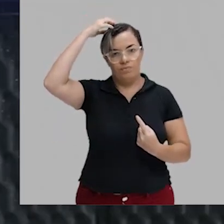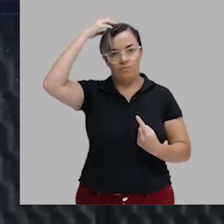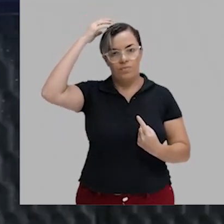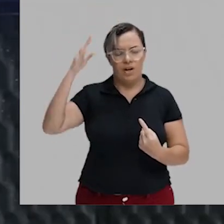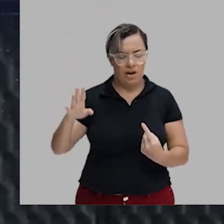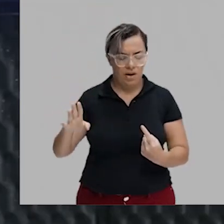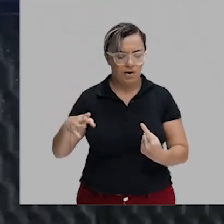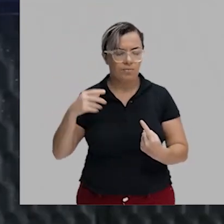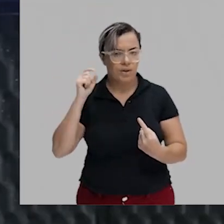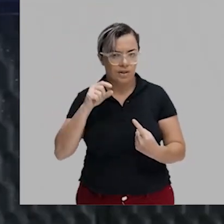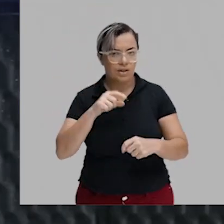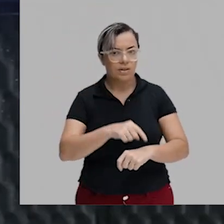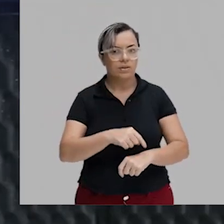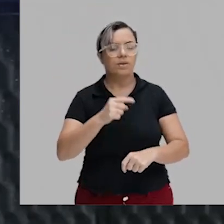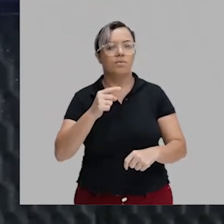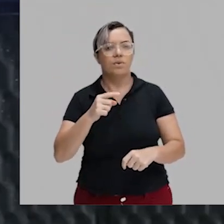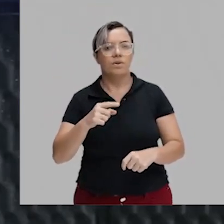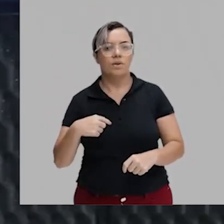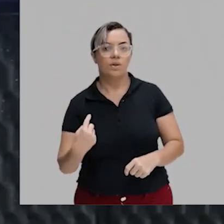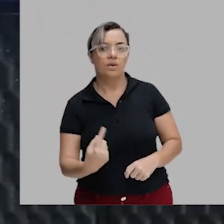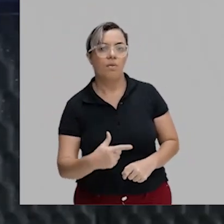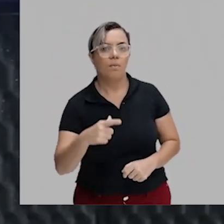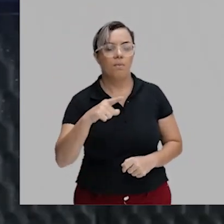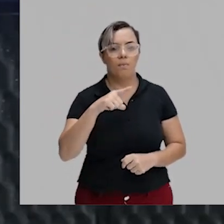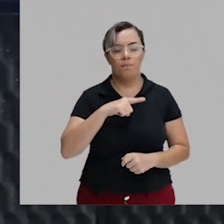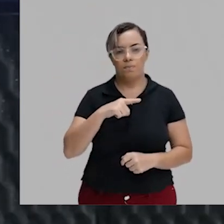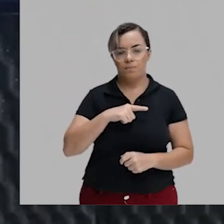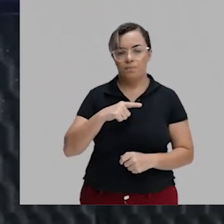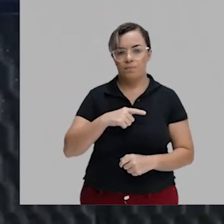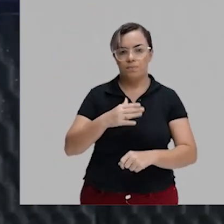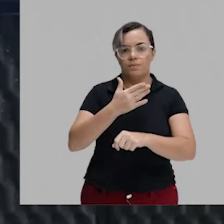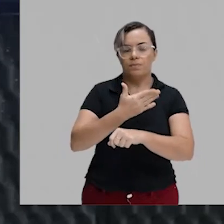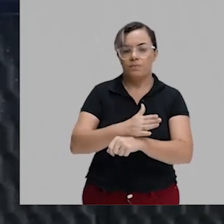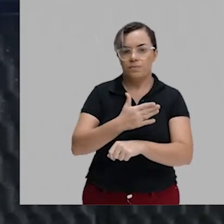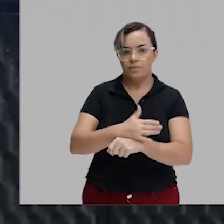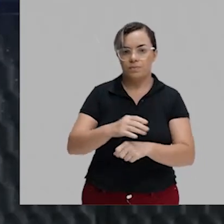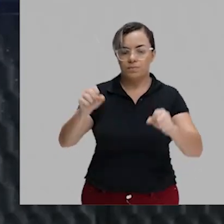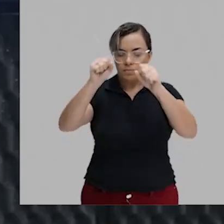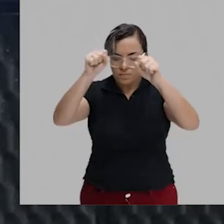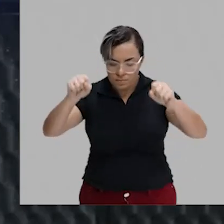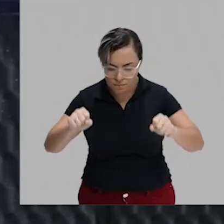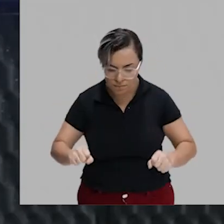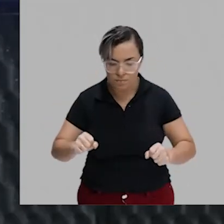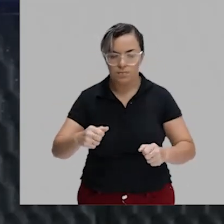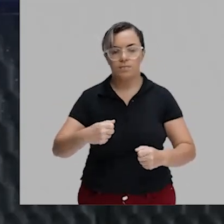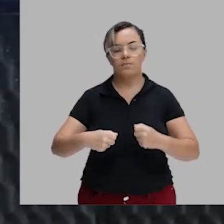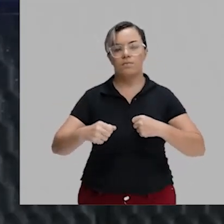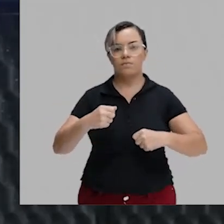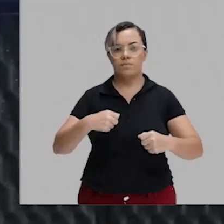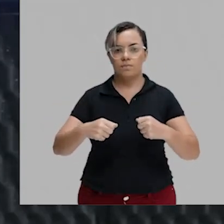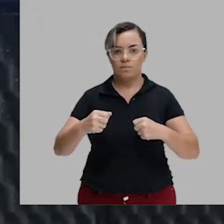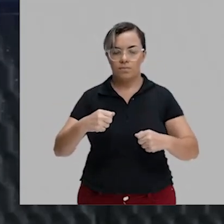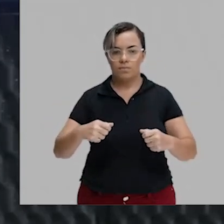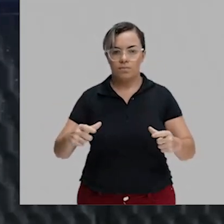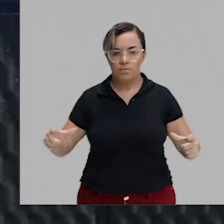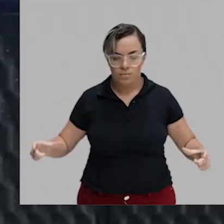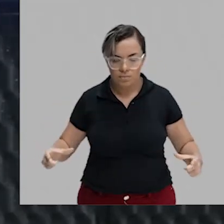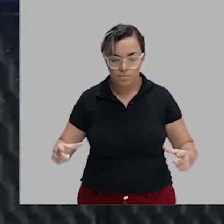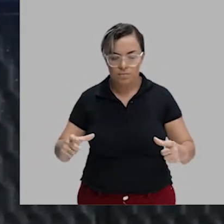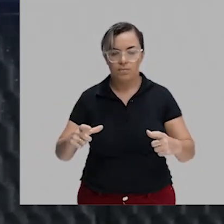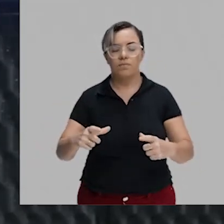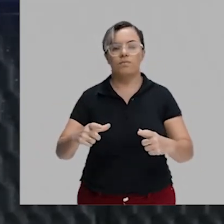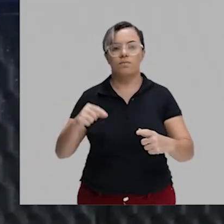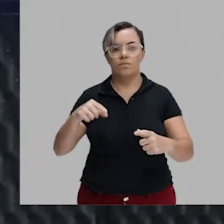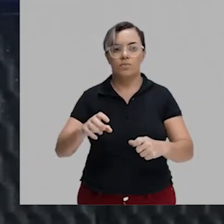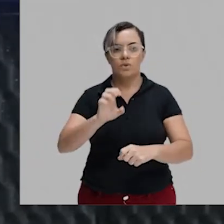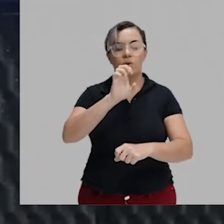que é nesse momento que nós teremos a prática do mercantilismo. Ele é implantado no momento que